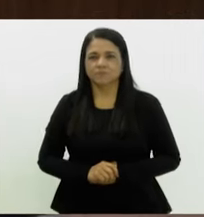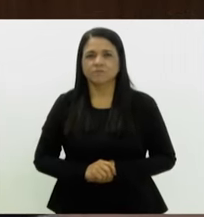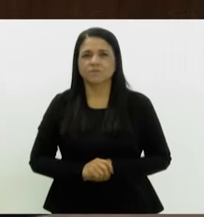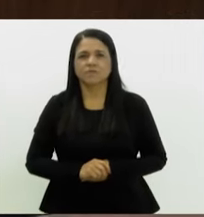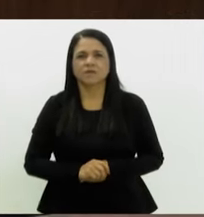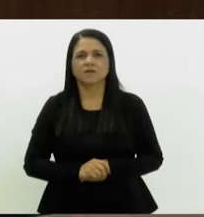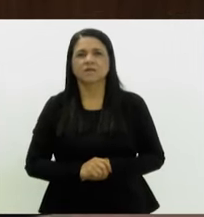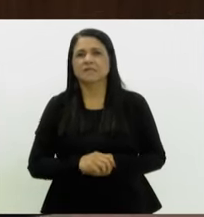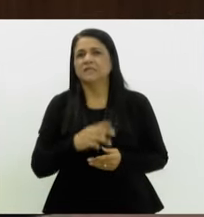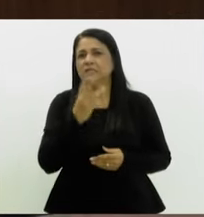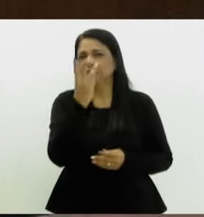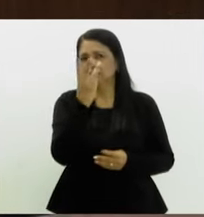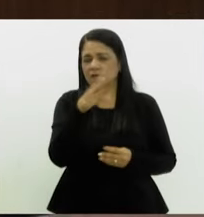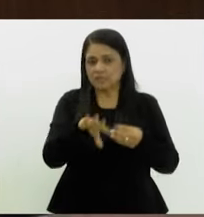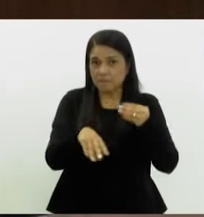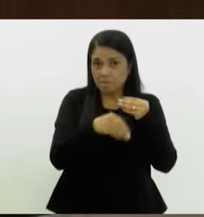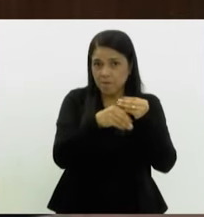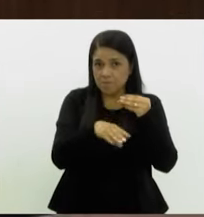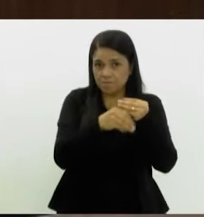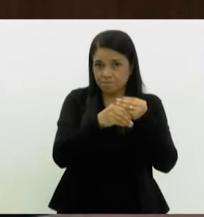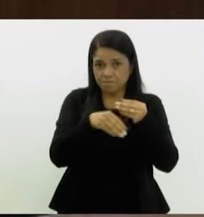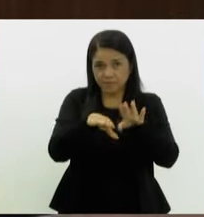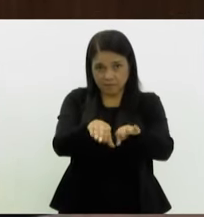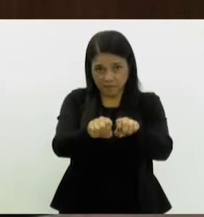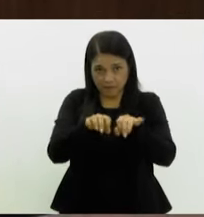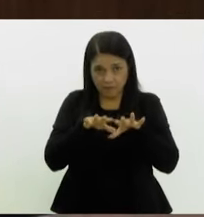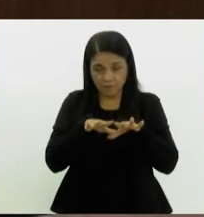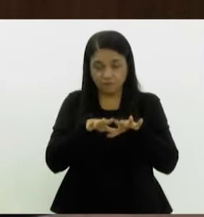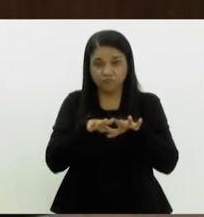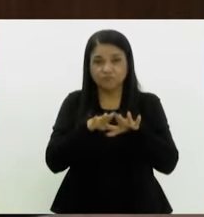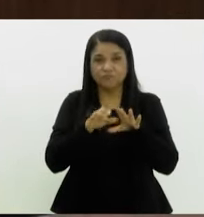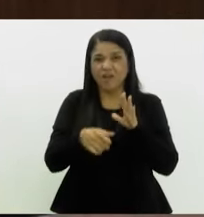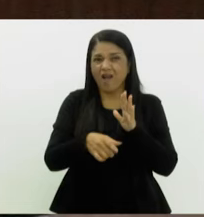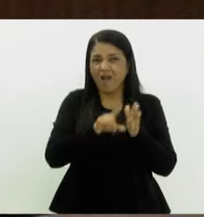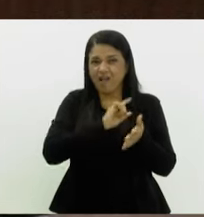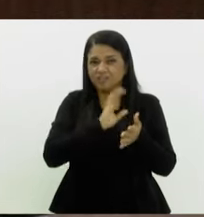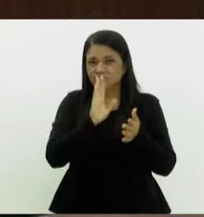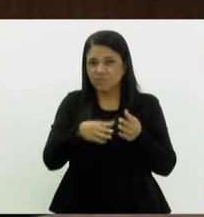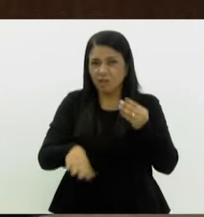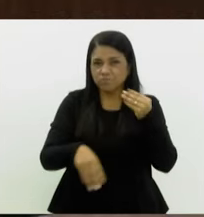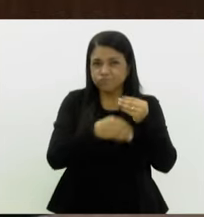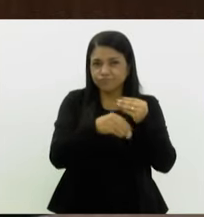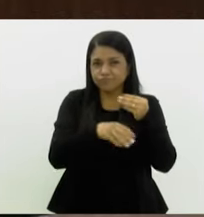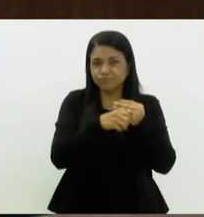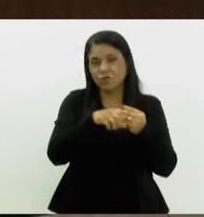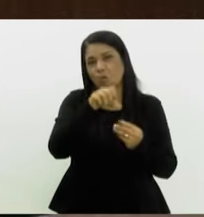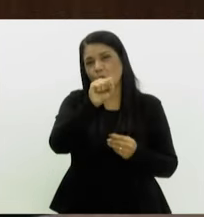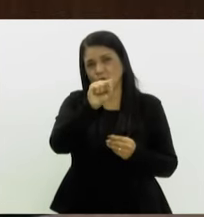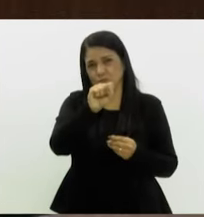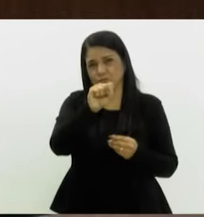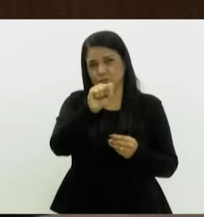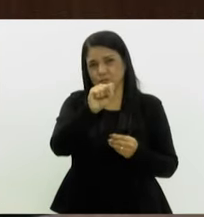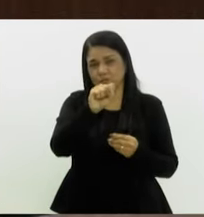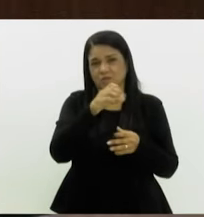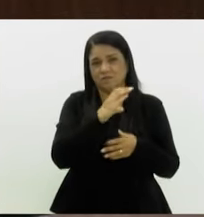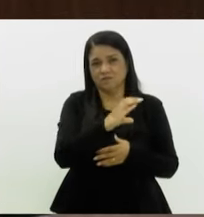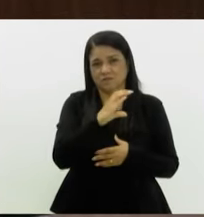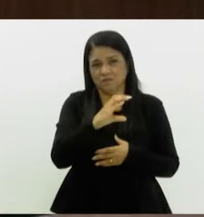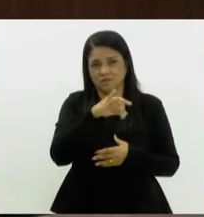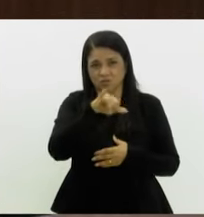Recebeu 3 emendas de plenário e já tinha recebido 8 emendas da CCJ.